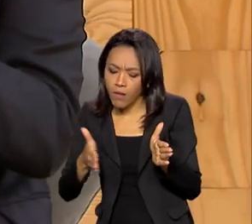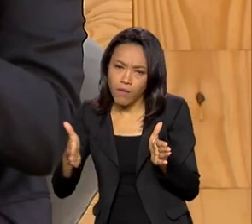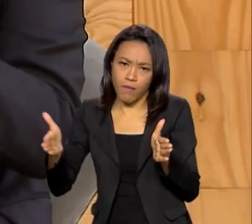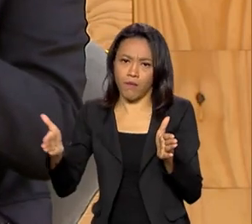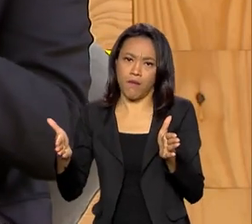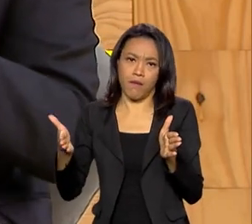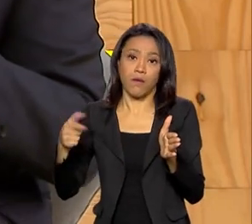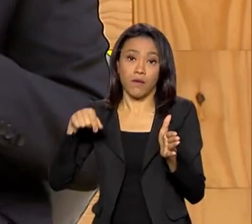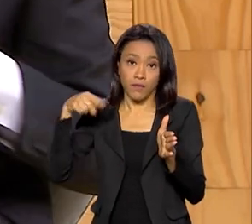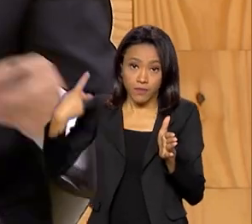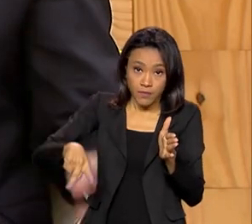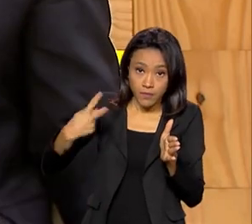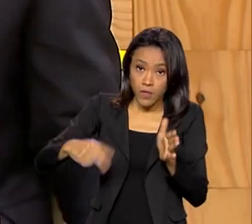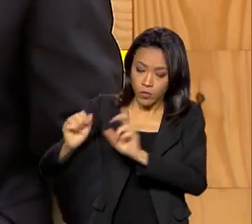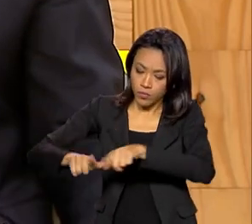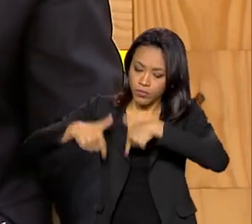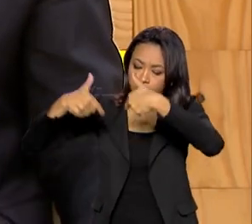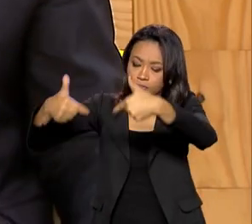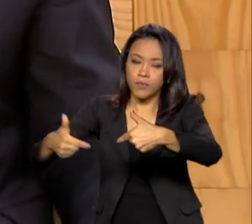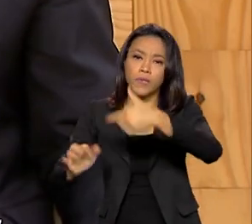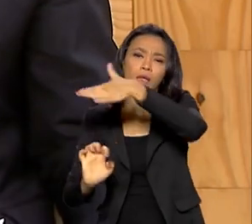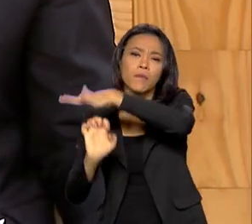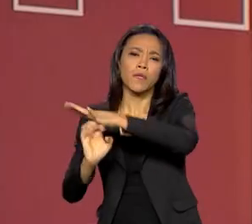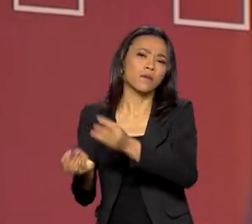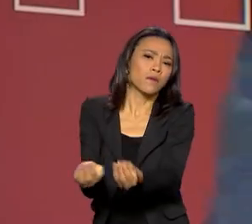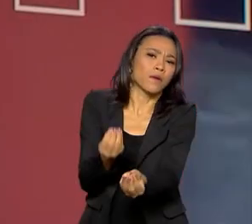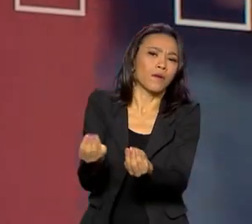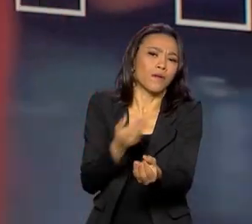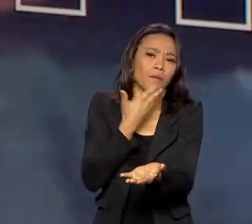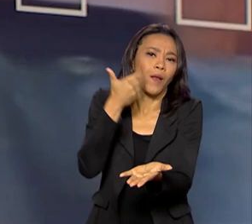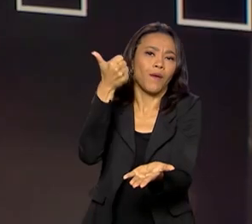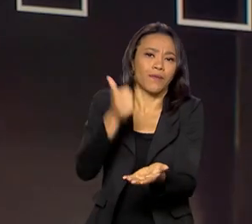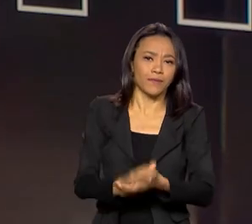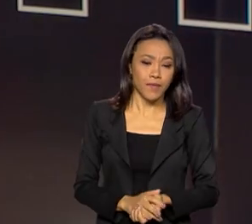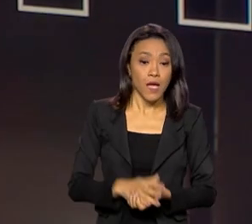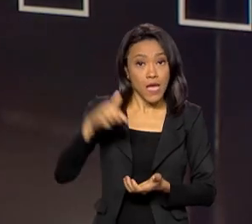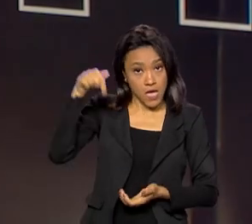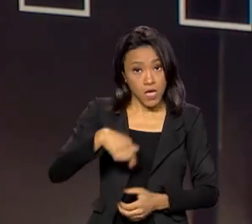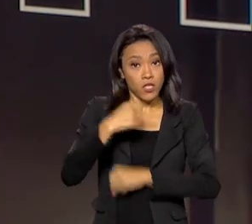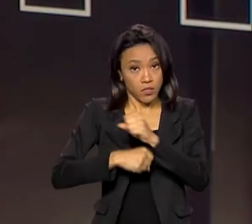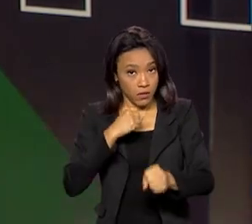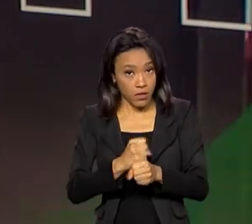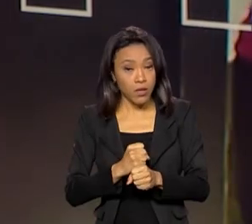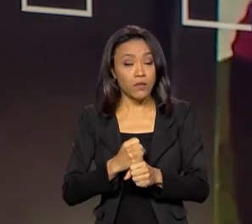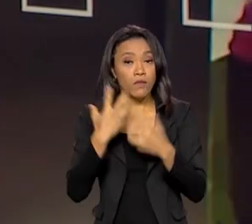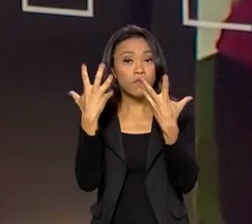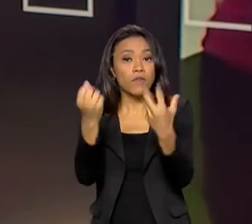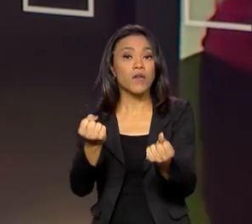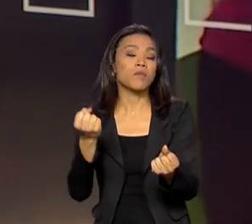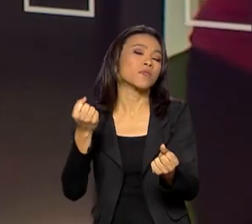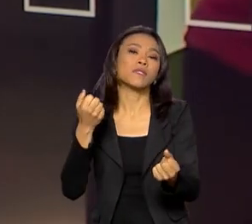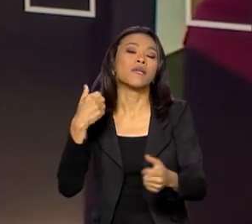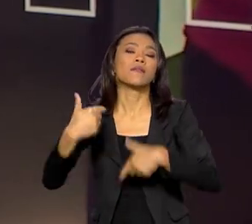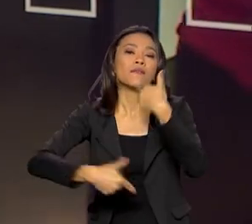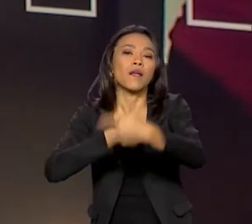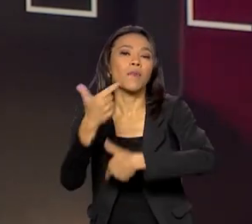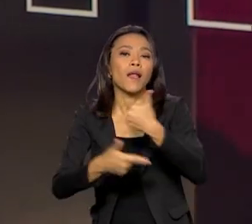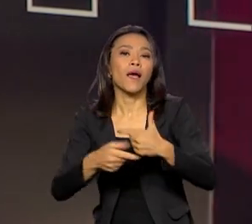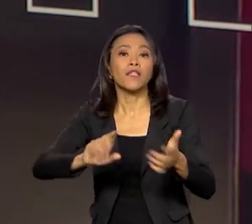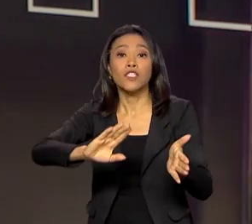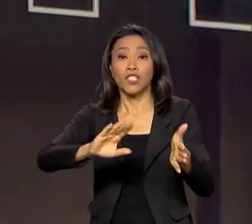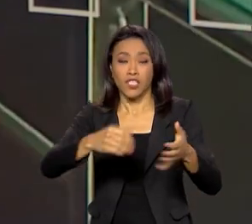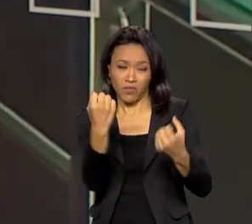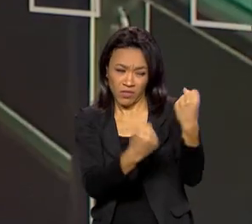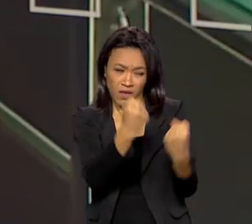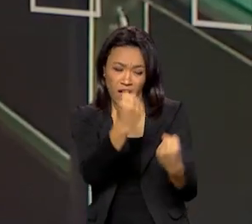no funcionamento da empresa? Bom, este ano nós estaremos trabalhando muito também na renovação de nossa frota automotiva, né?